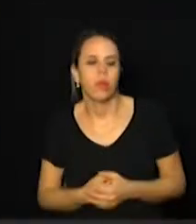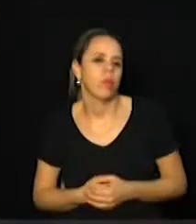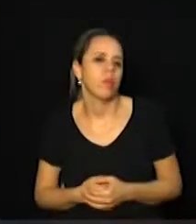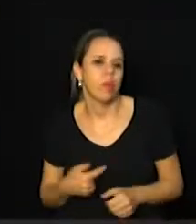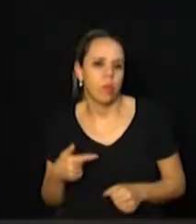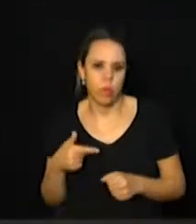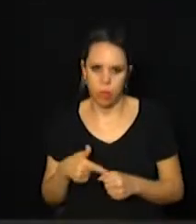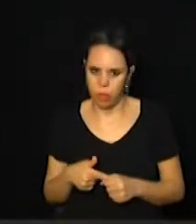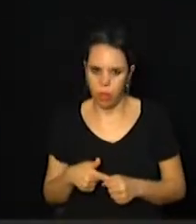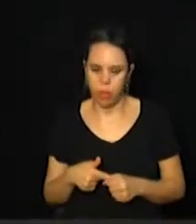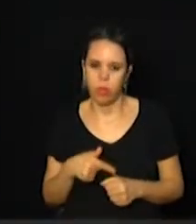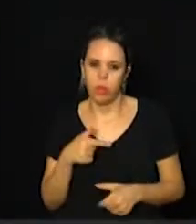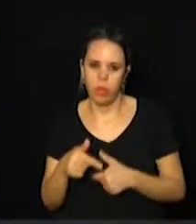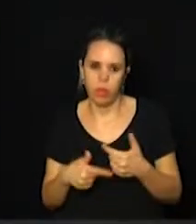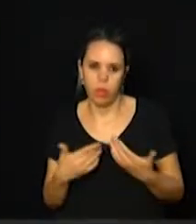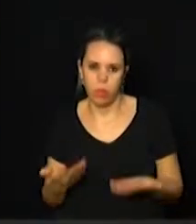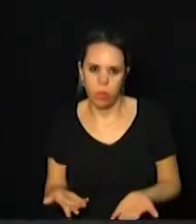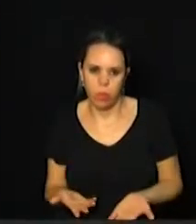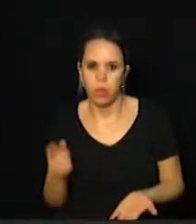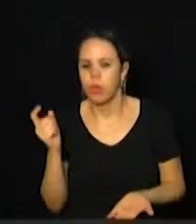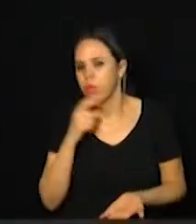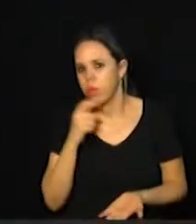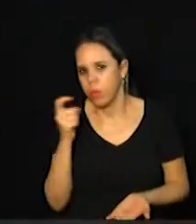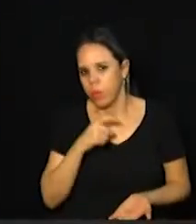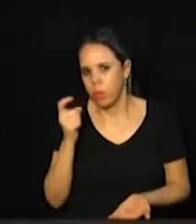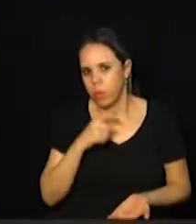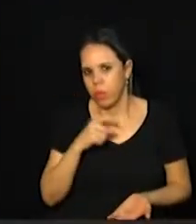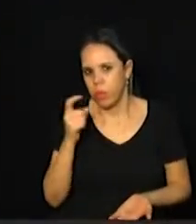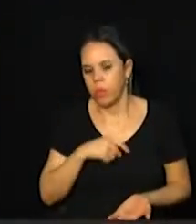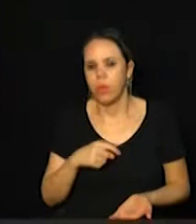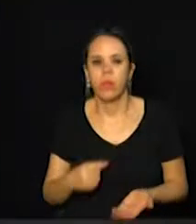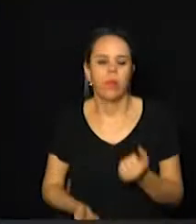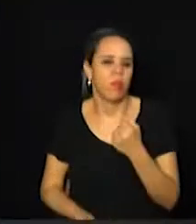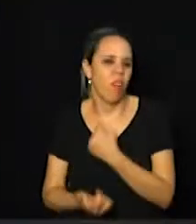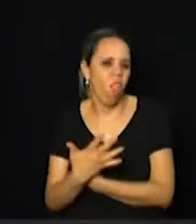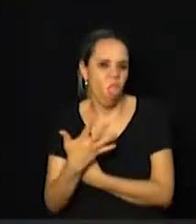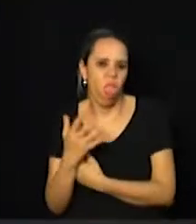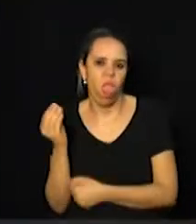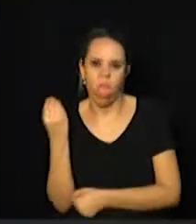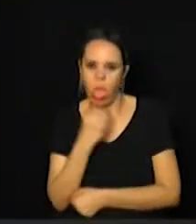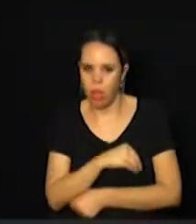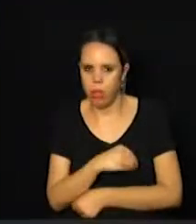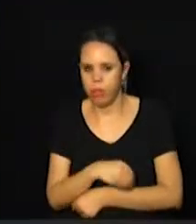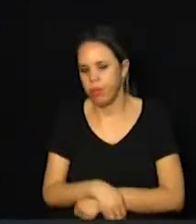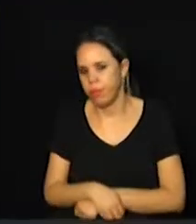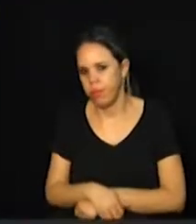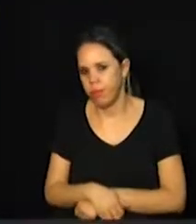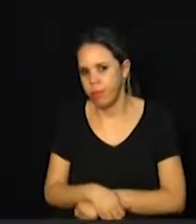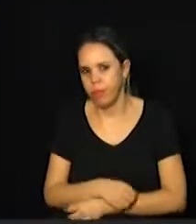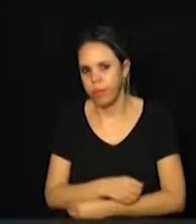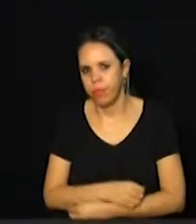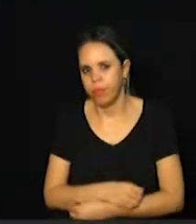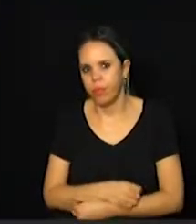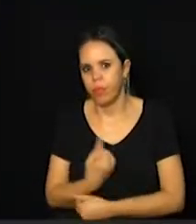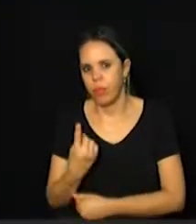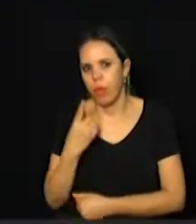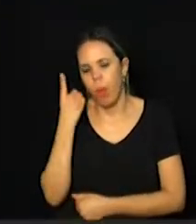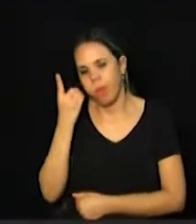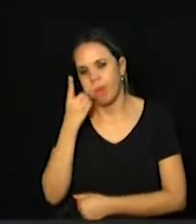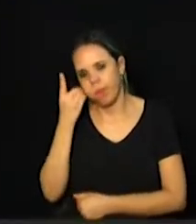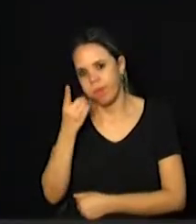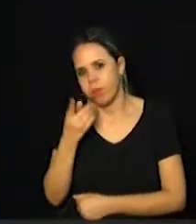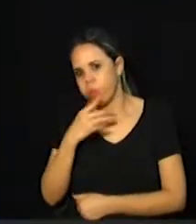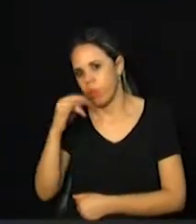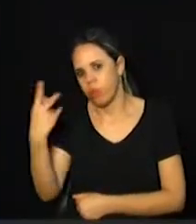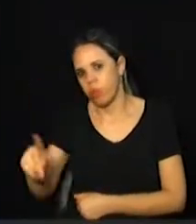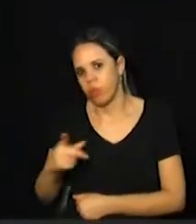a gasolina seria os trabalhadores se uma mentira é um engano muito grande um deputado que